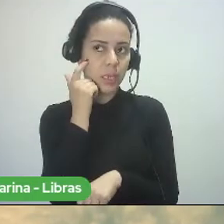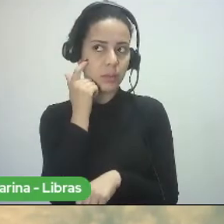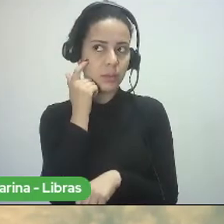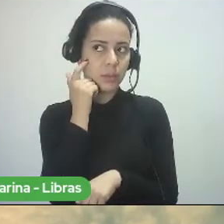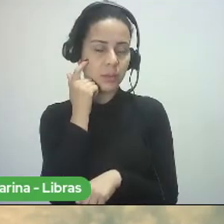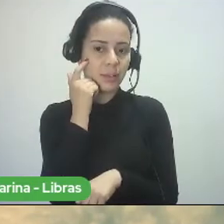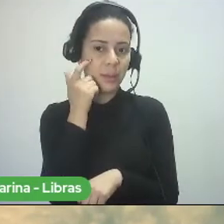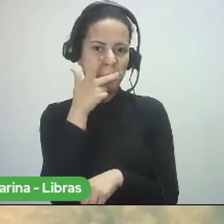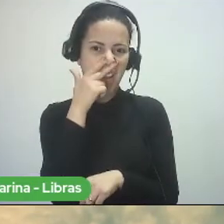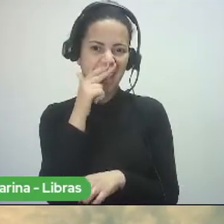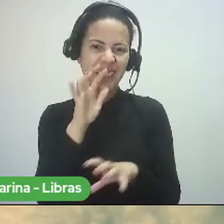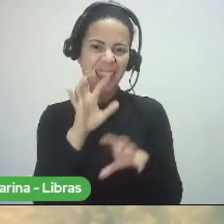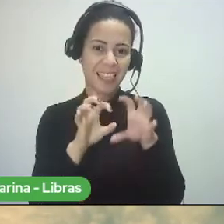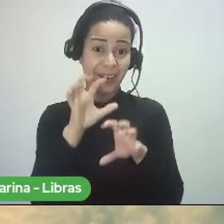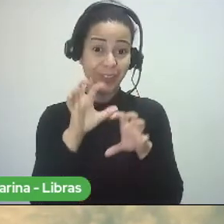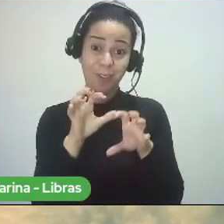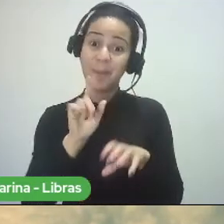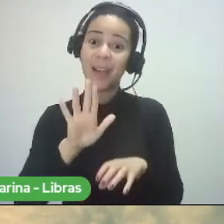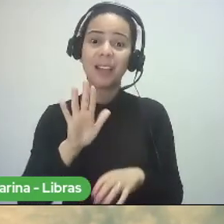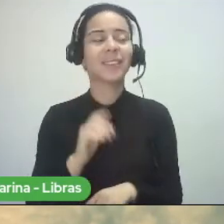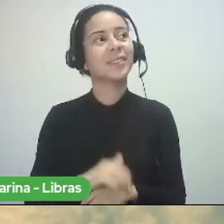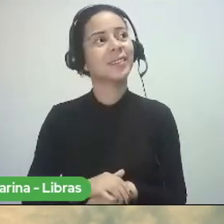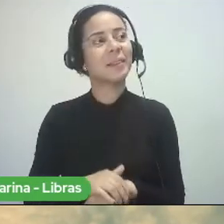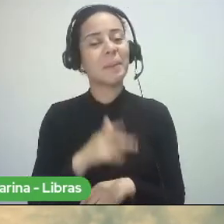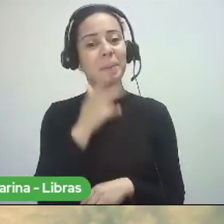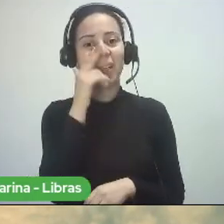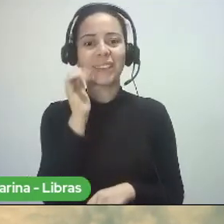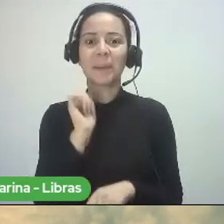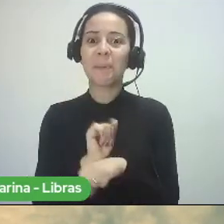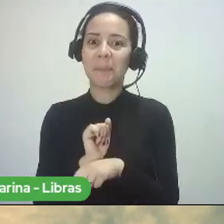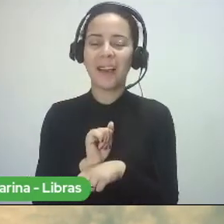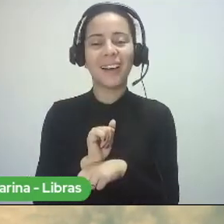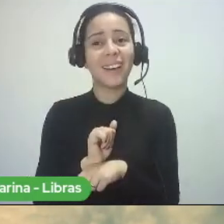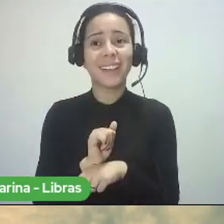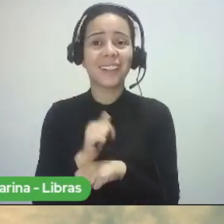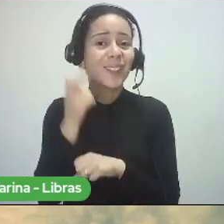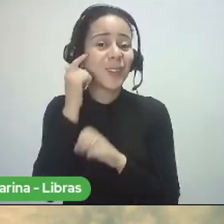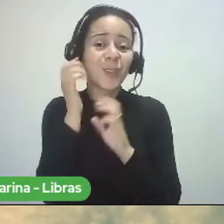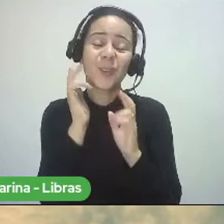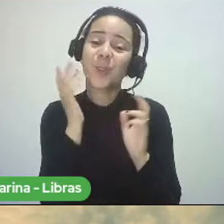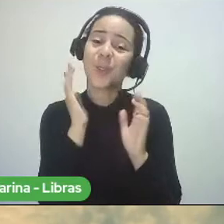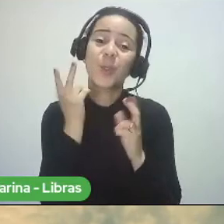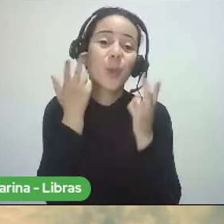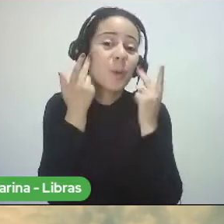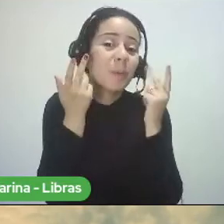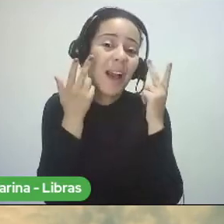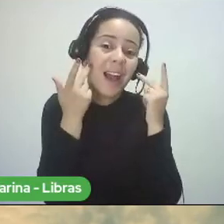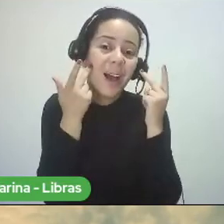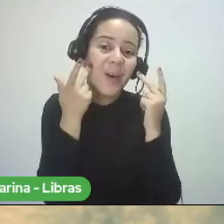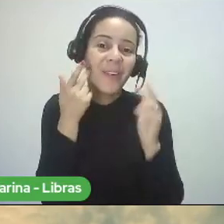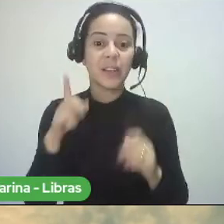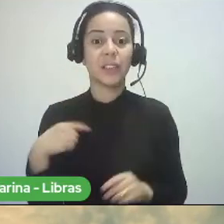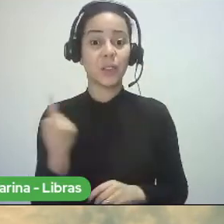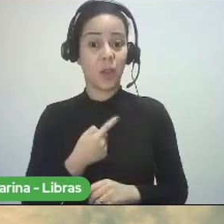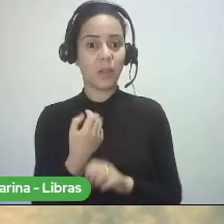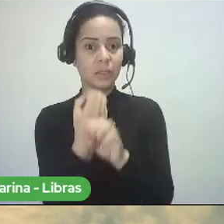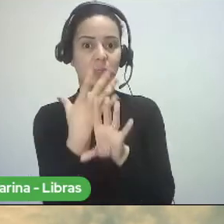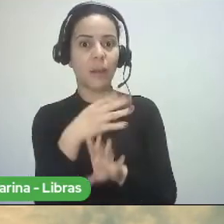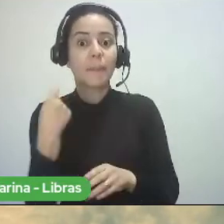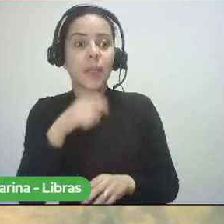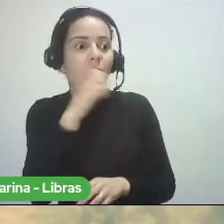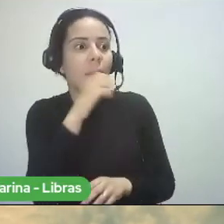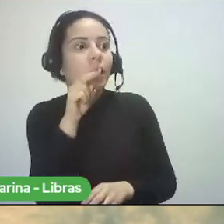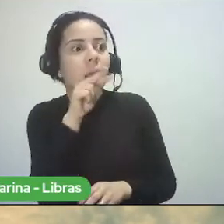difícil até da gente ficar um pouco mais de lado, fazer uma volta, né? Como a gente costumava fazer nos workshops